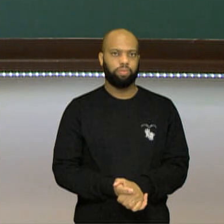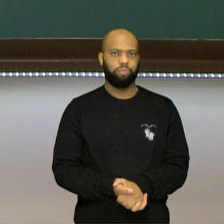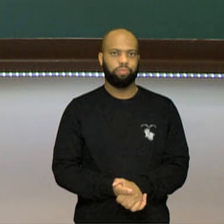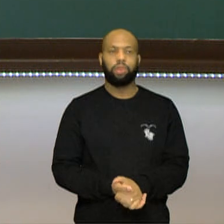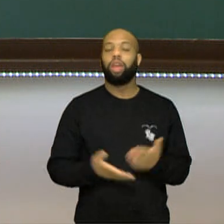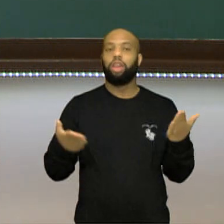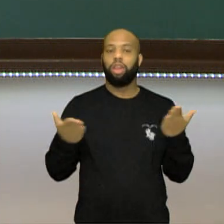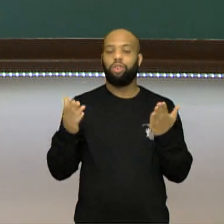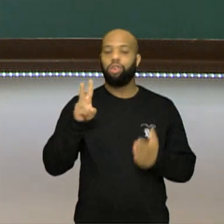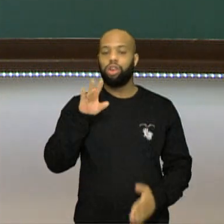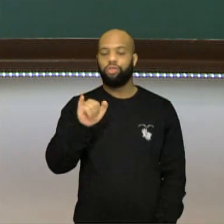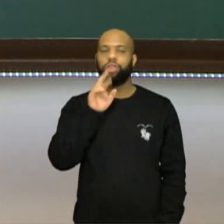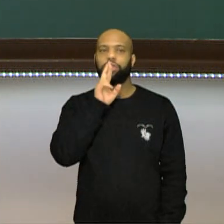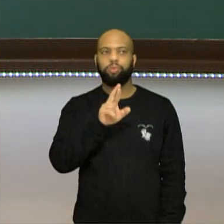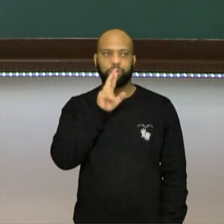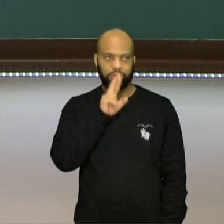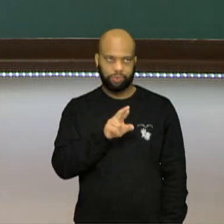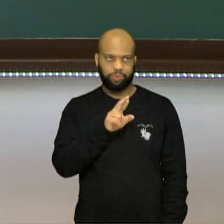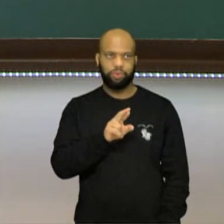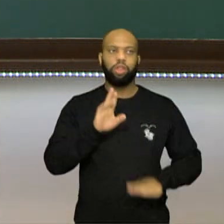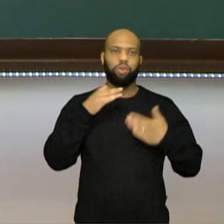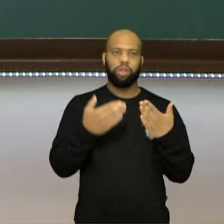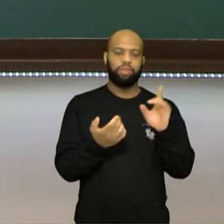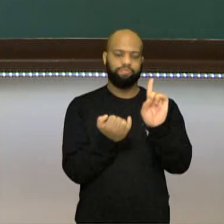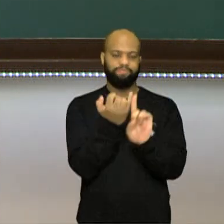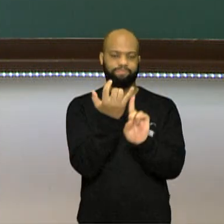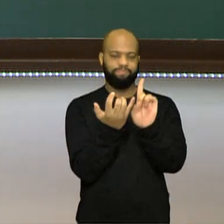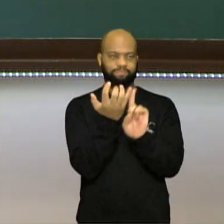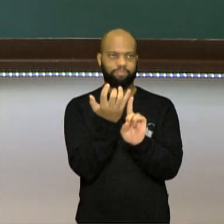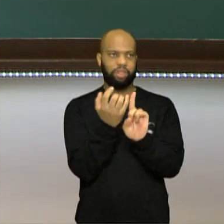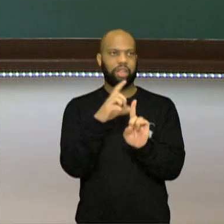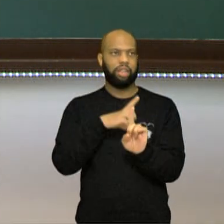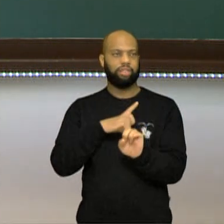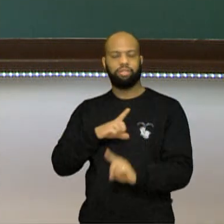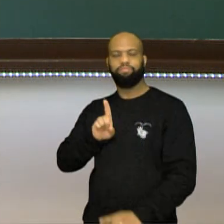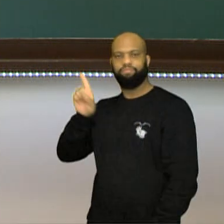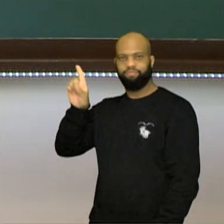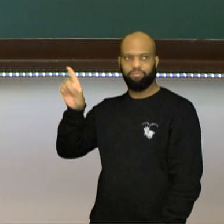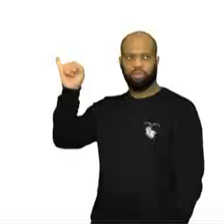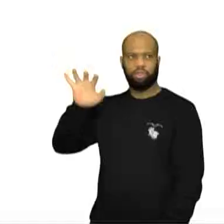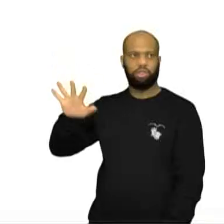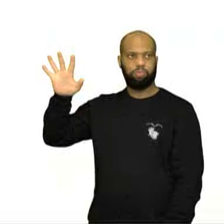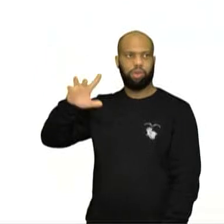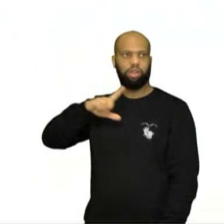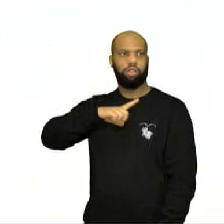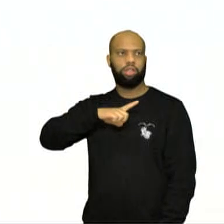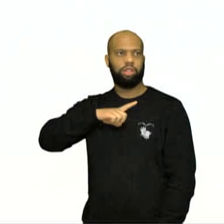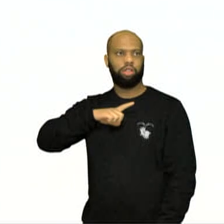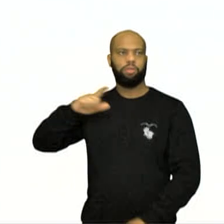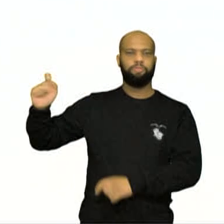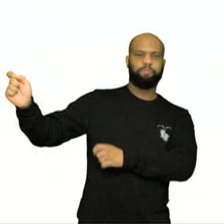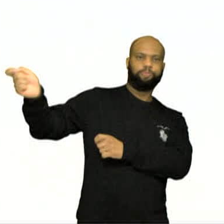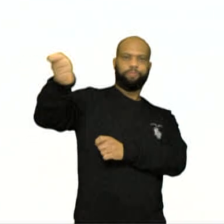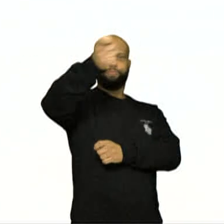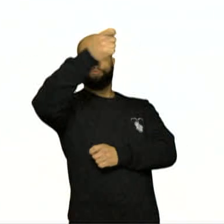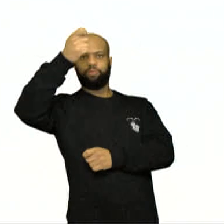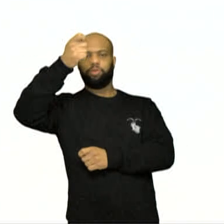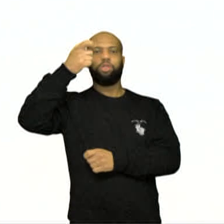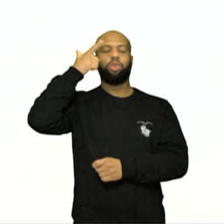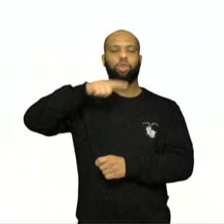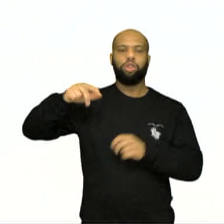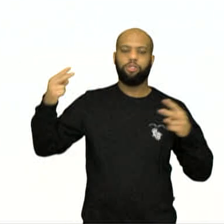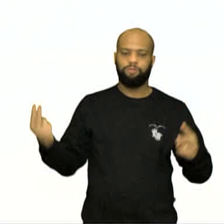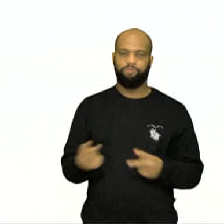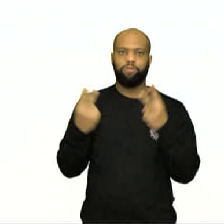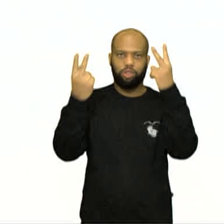Então vamos responder, pessoal? Então Joana está ao centro da imagem, certo? Segurando um estandarte após a vitória